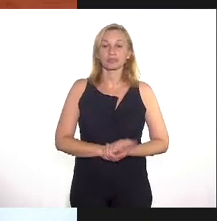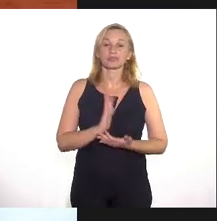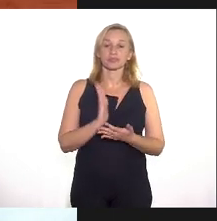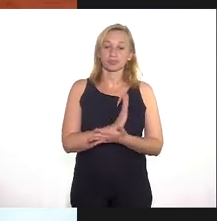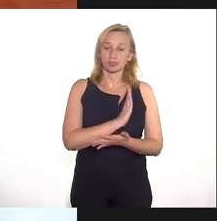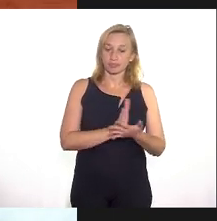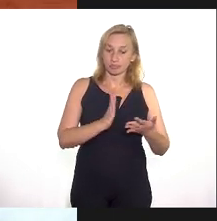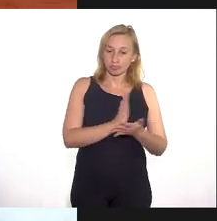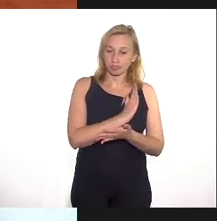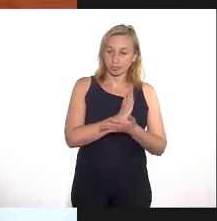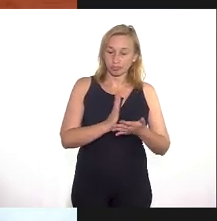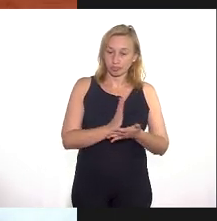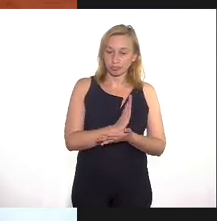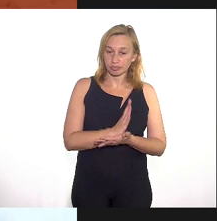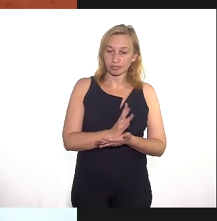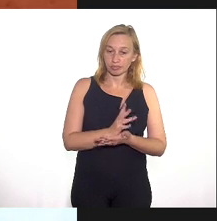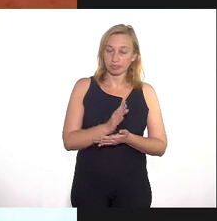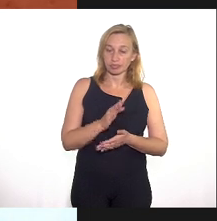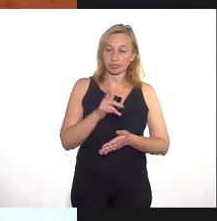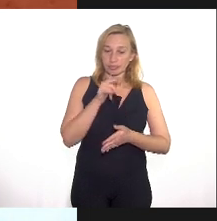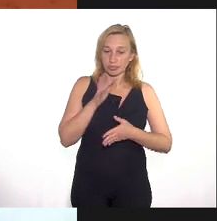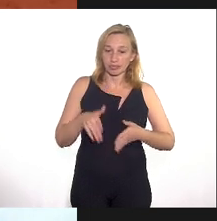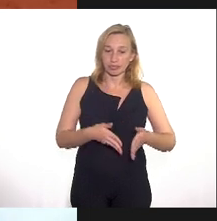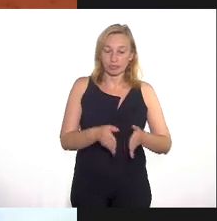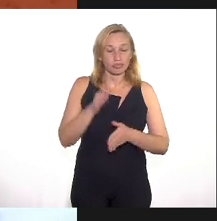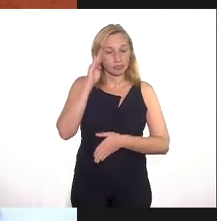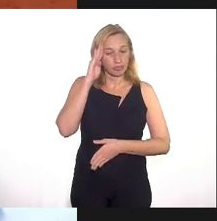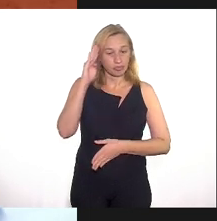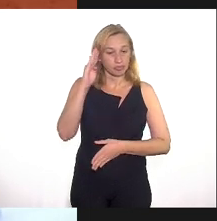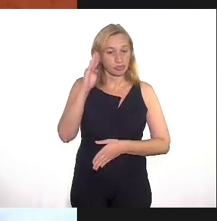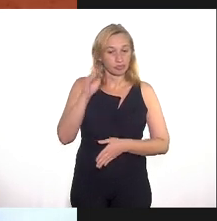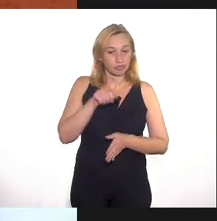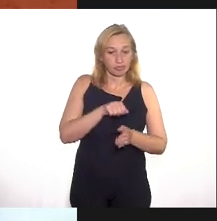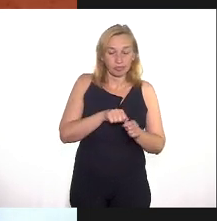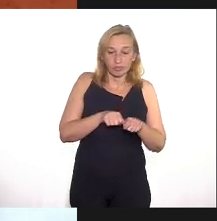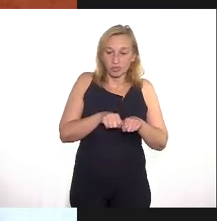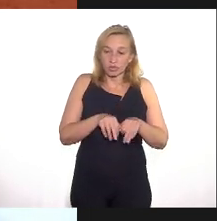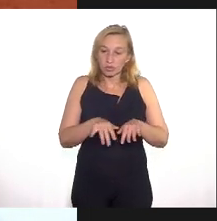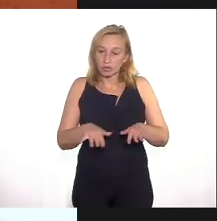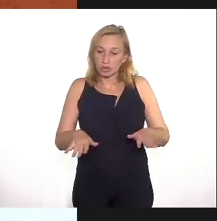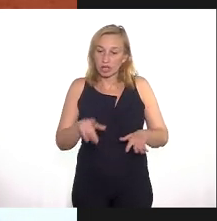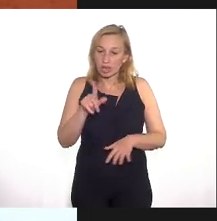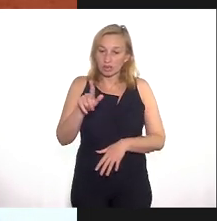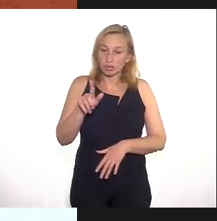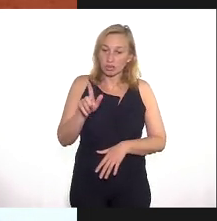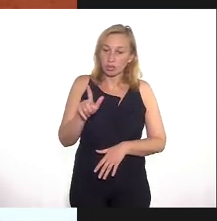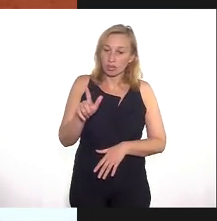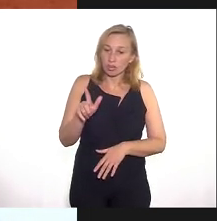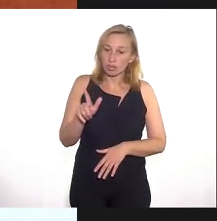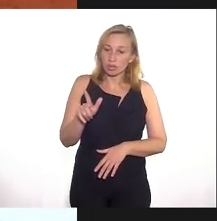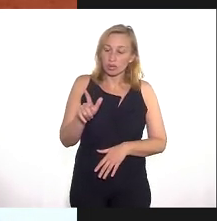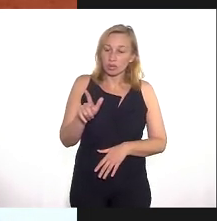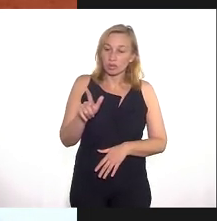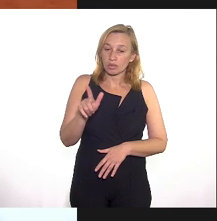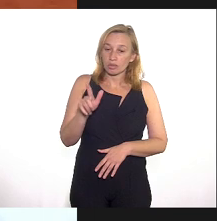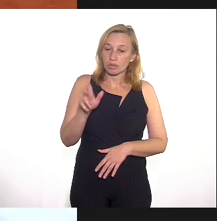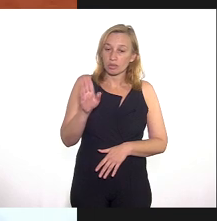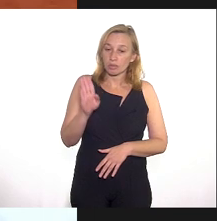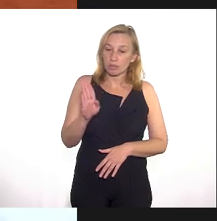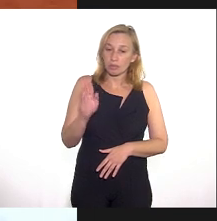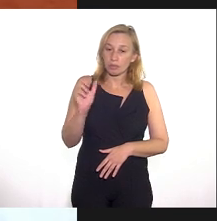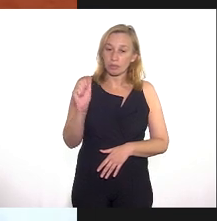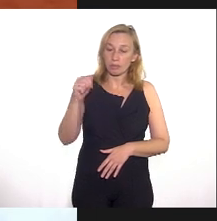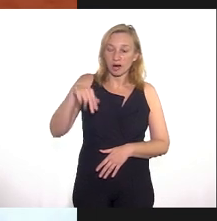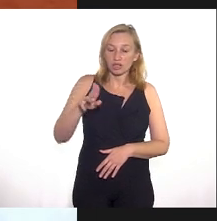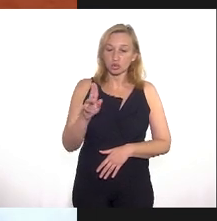alguns com máxima prioridade, como os que deságuam lá no Guandu, a meu ver, e o Paraíba do Sul